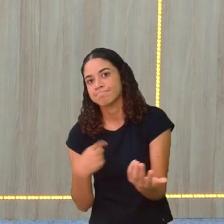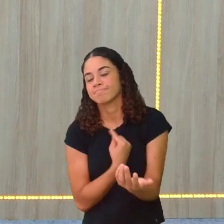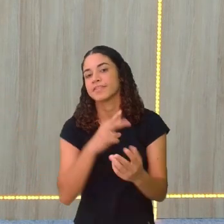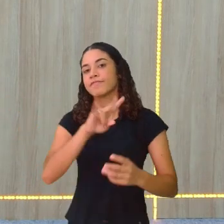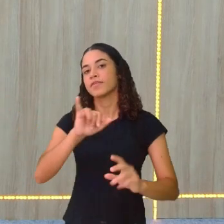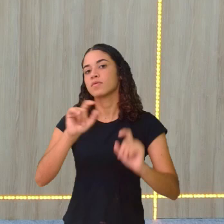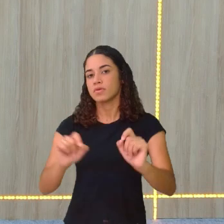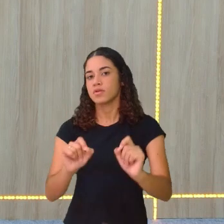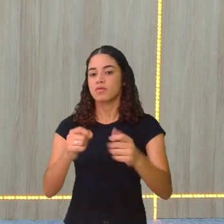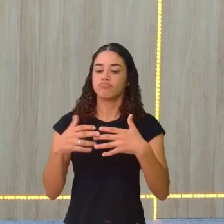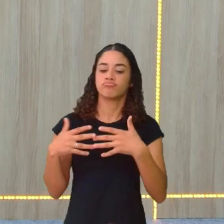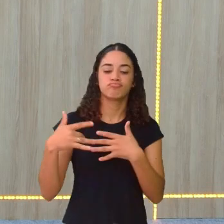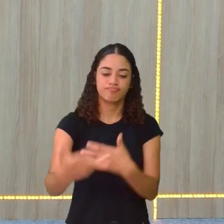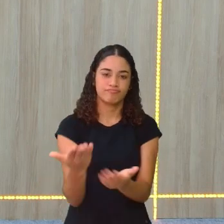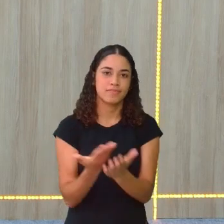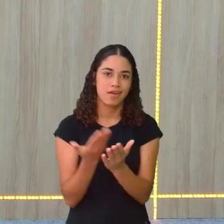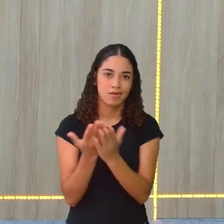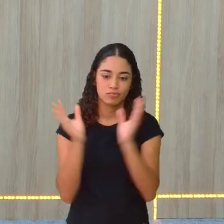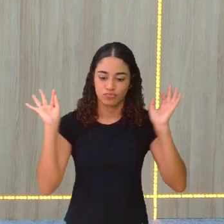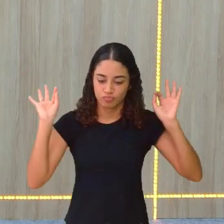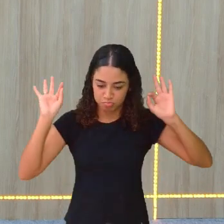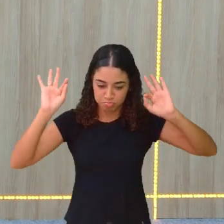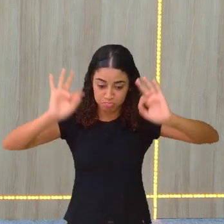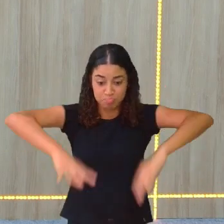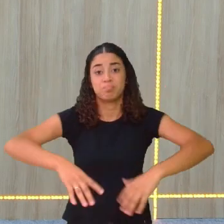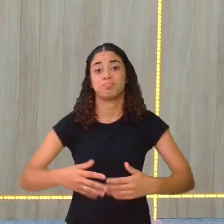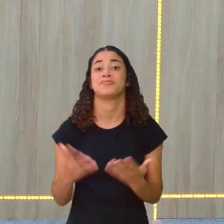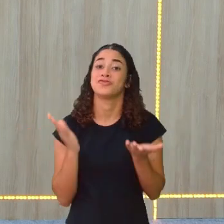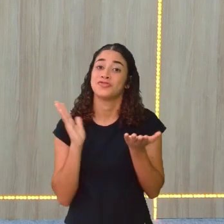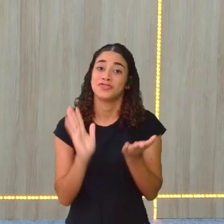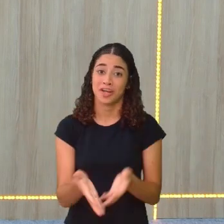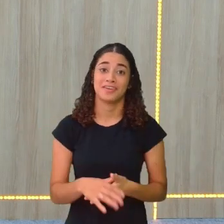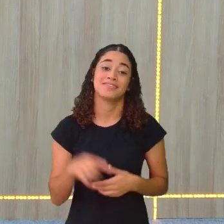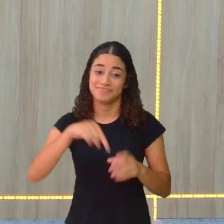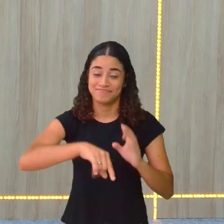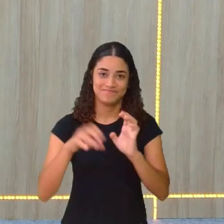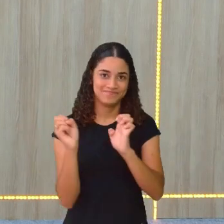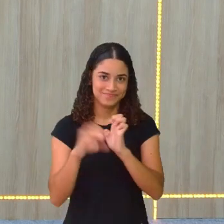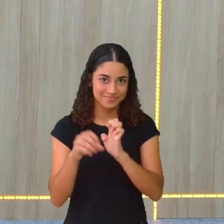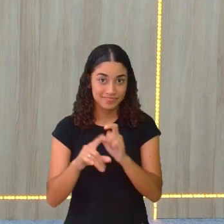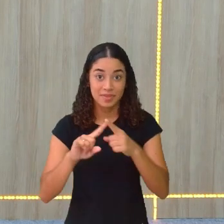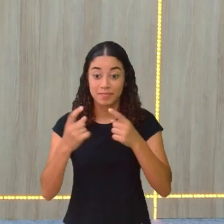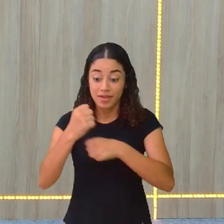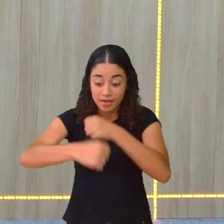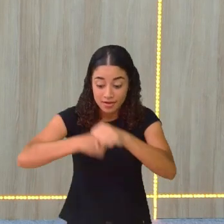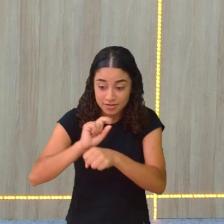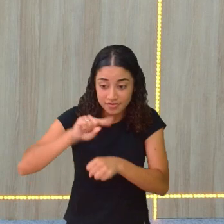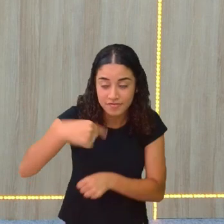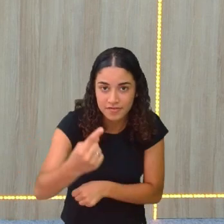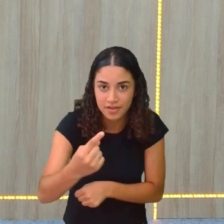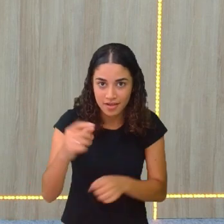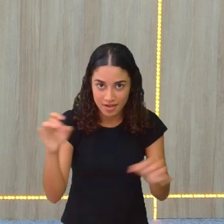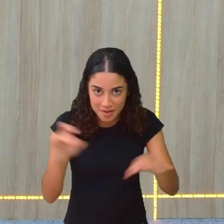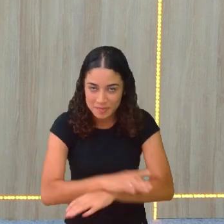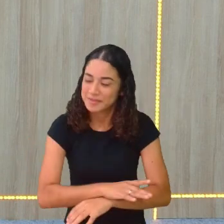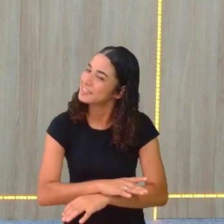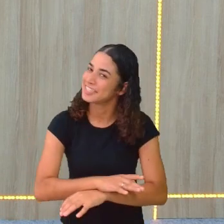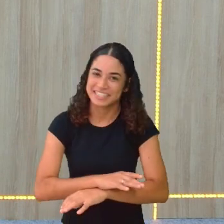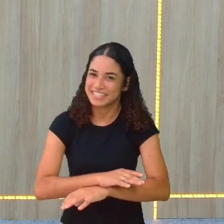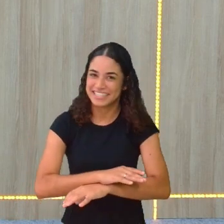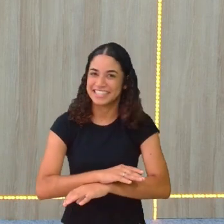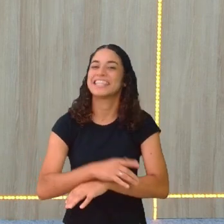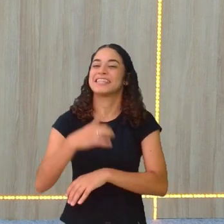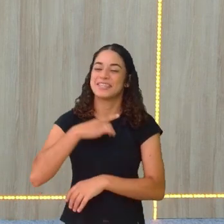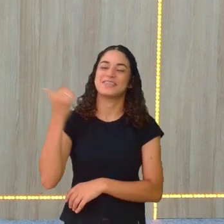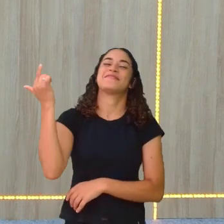para a nossa última aula do ano pelo Educa Recife, mas ó, ano que vem tem mais. A gente não vai embora